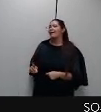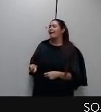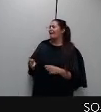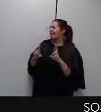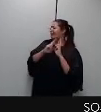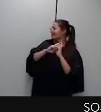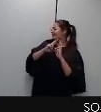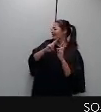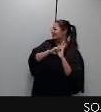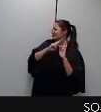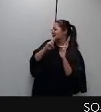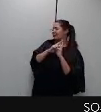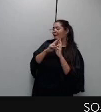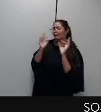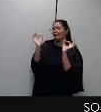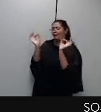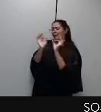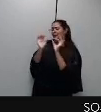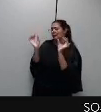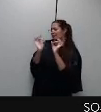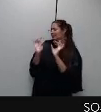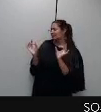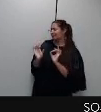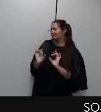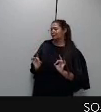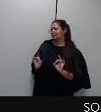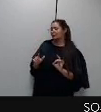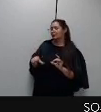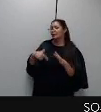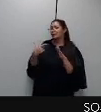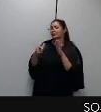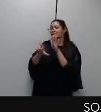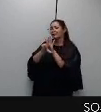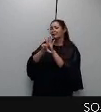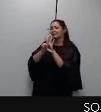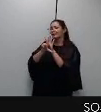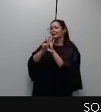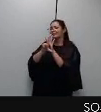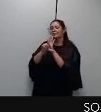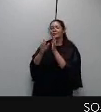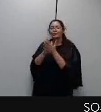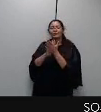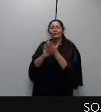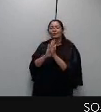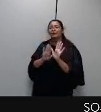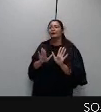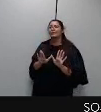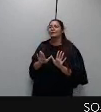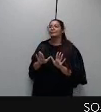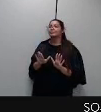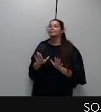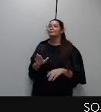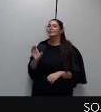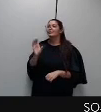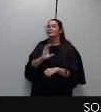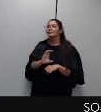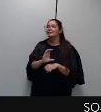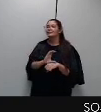refinada só decorre da Lei não decorre de manda mais nem da confissão e